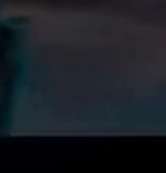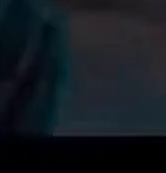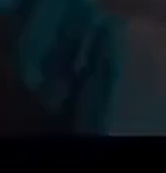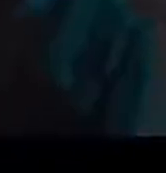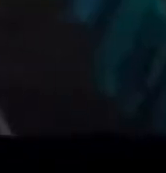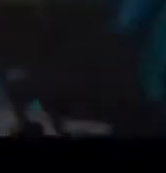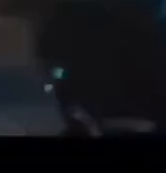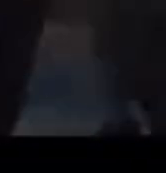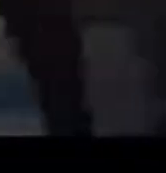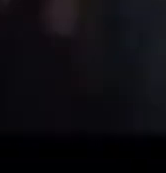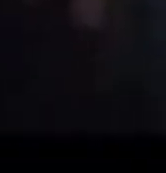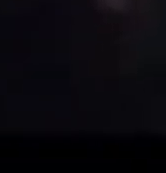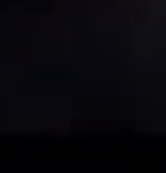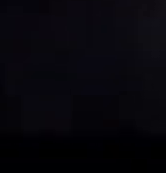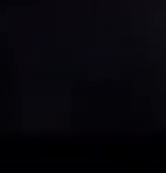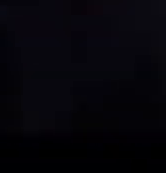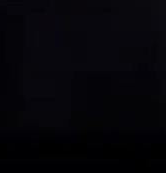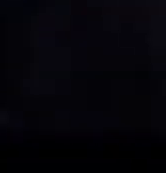e